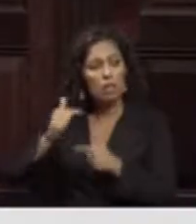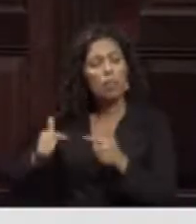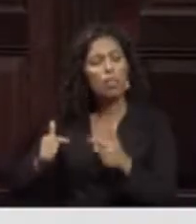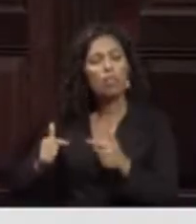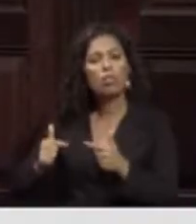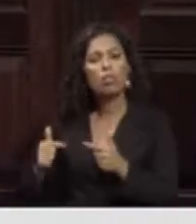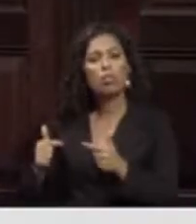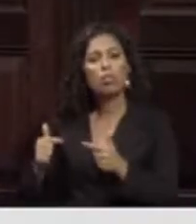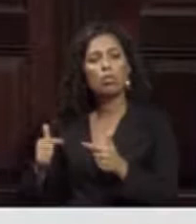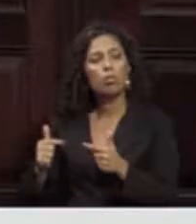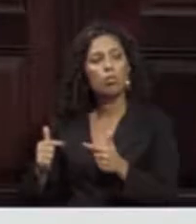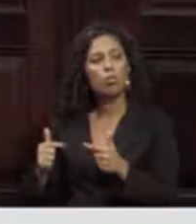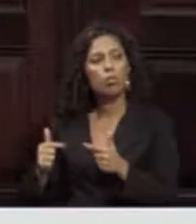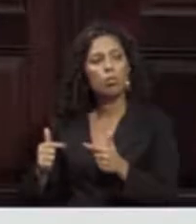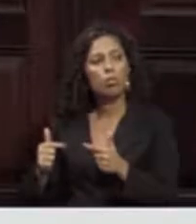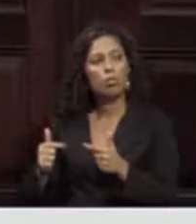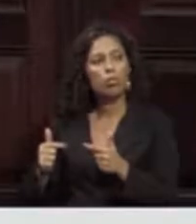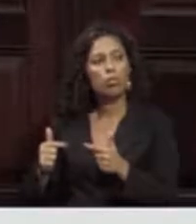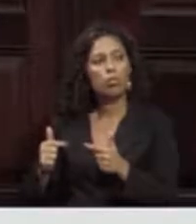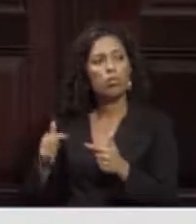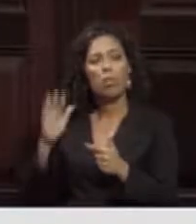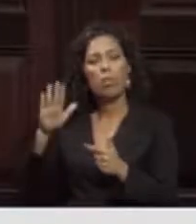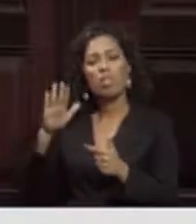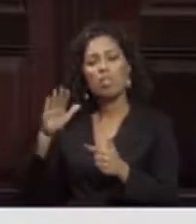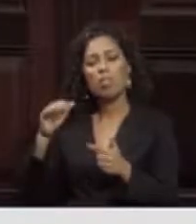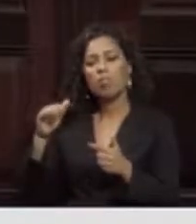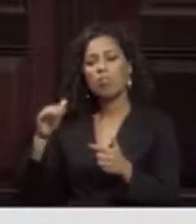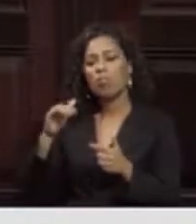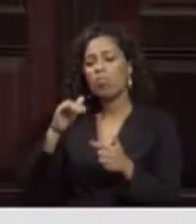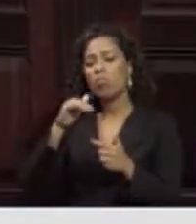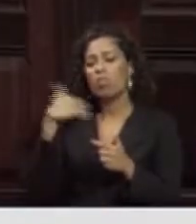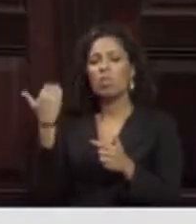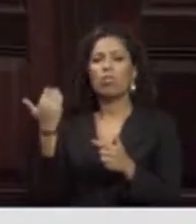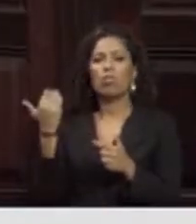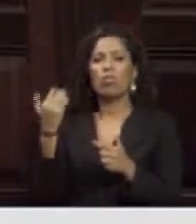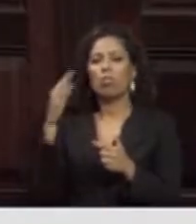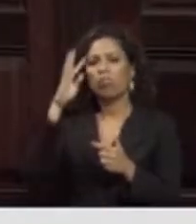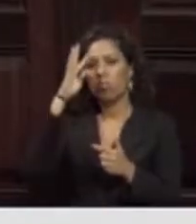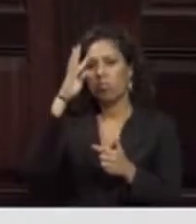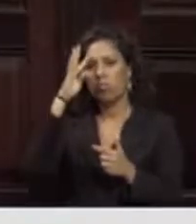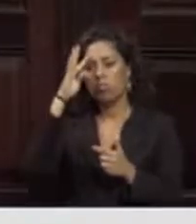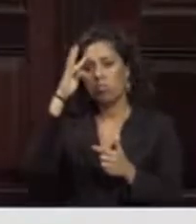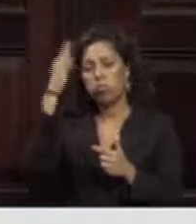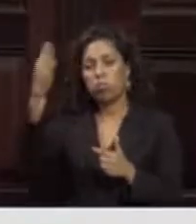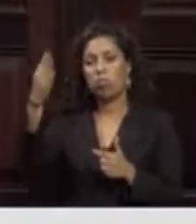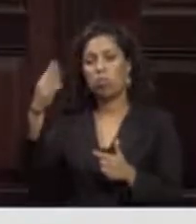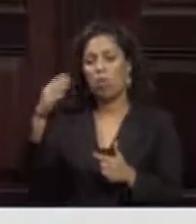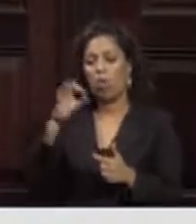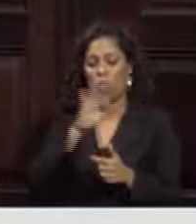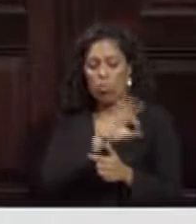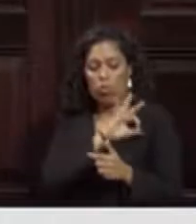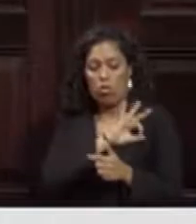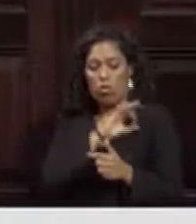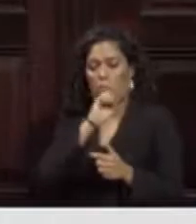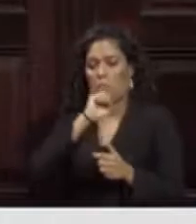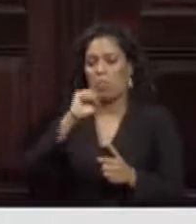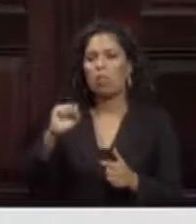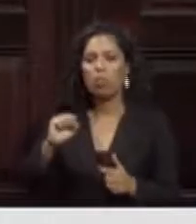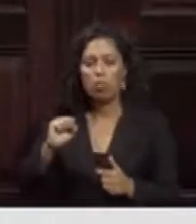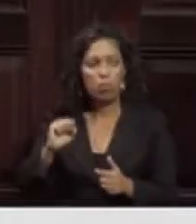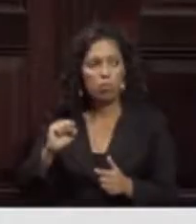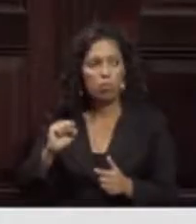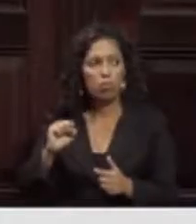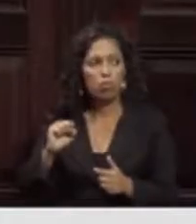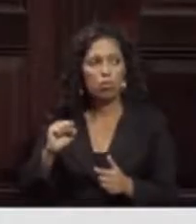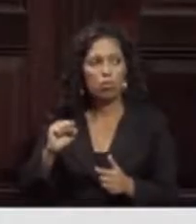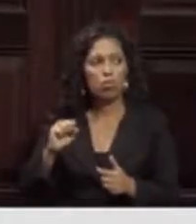sua renda e acabou sendo morto a tiro por um policial da UPP local. Eu estou falando